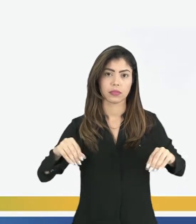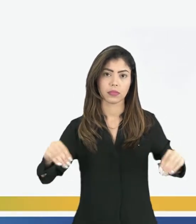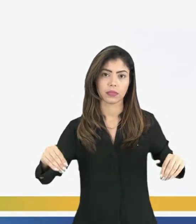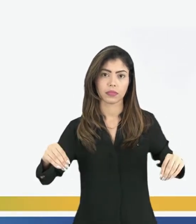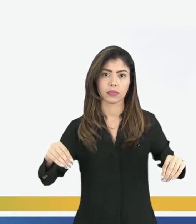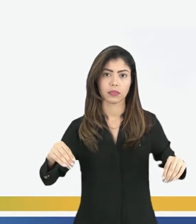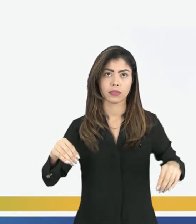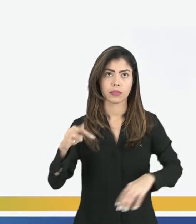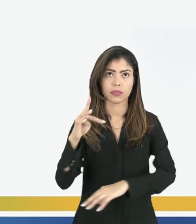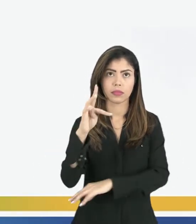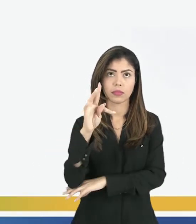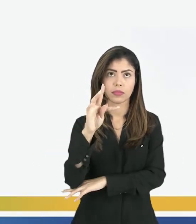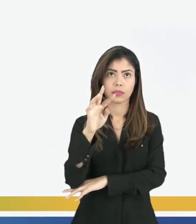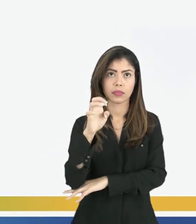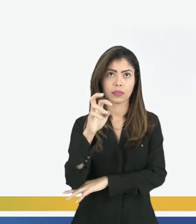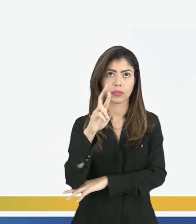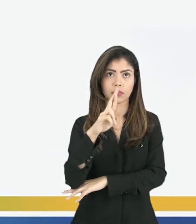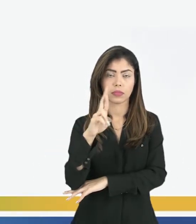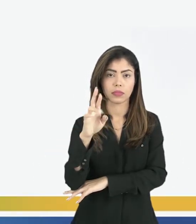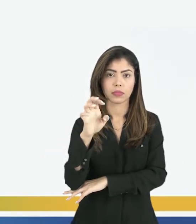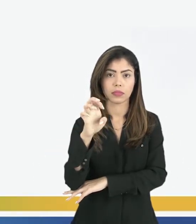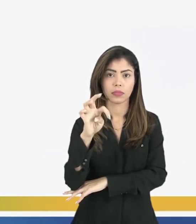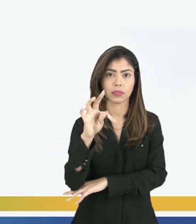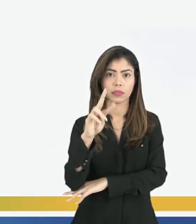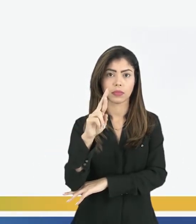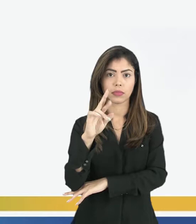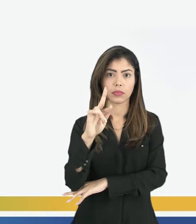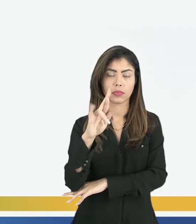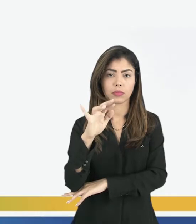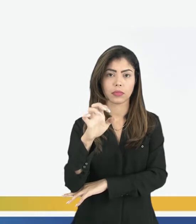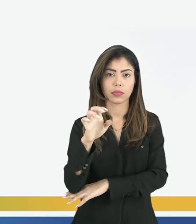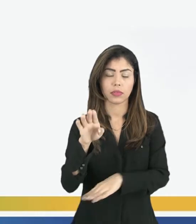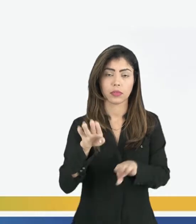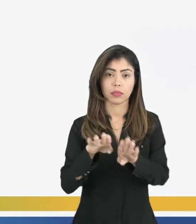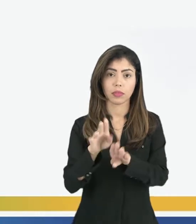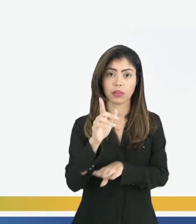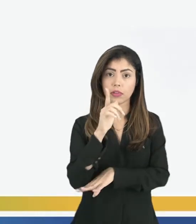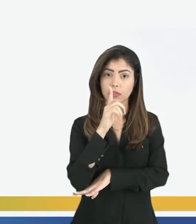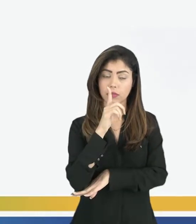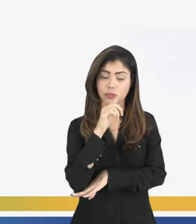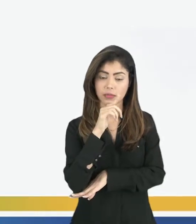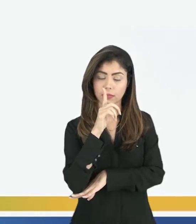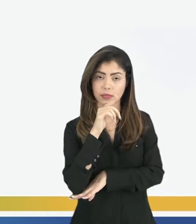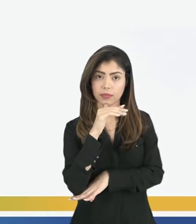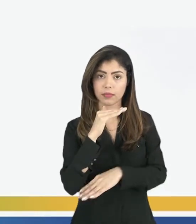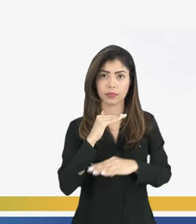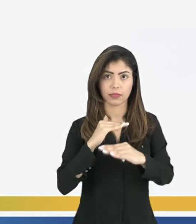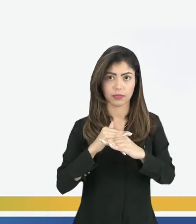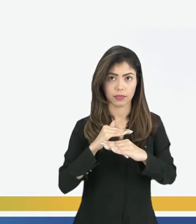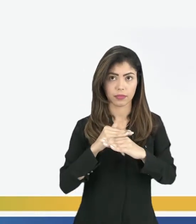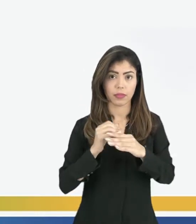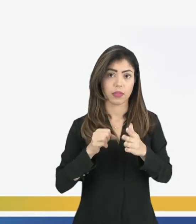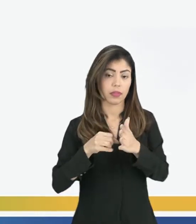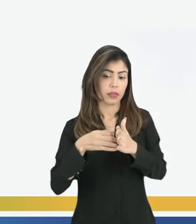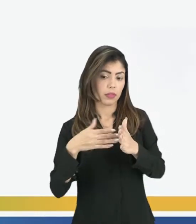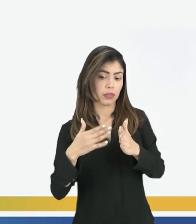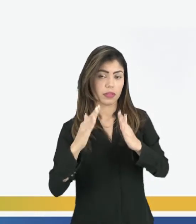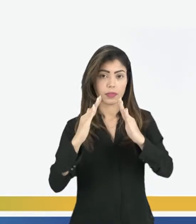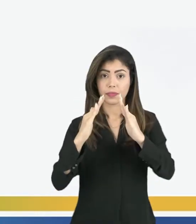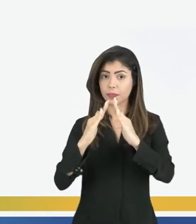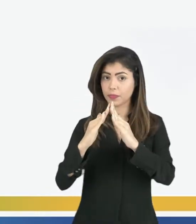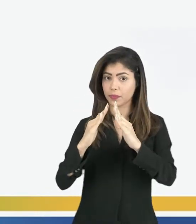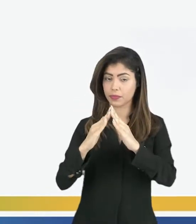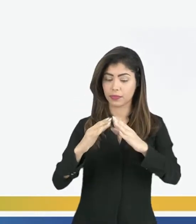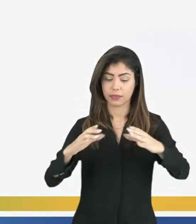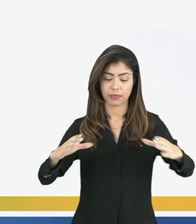ambiente, são chamadas de terrestre. Há também as plantas que vivem na água. Muita gente cultiva planta em casa